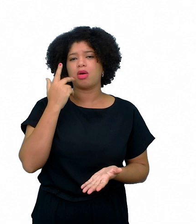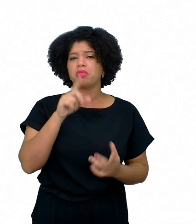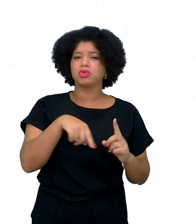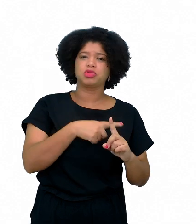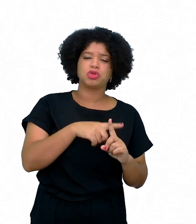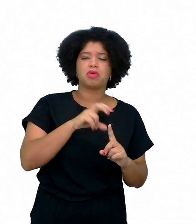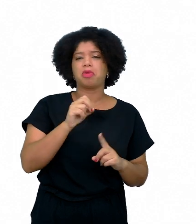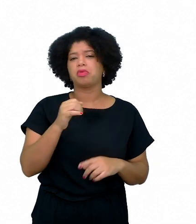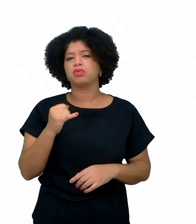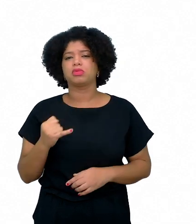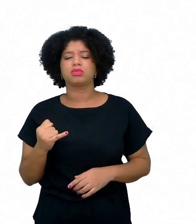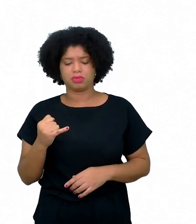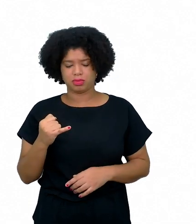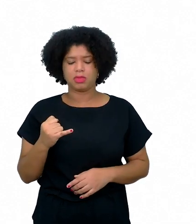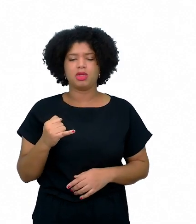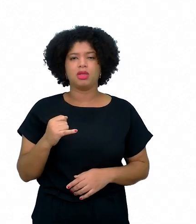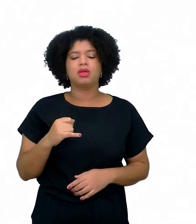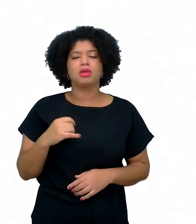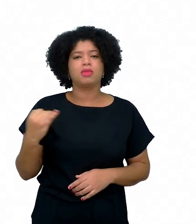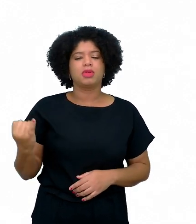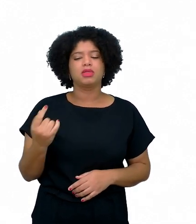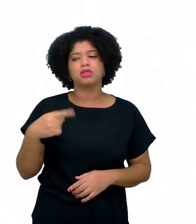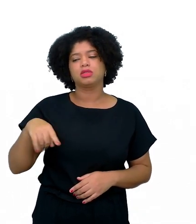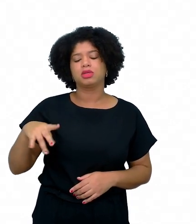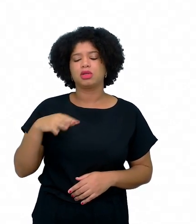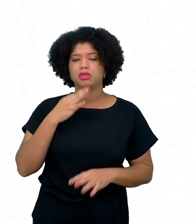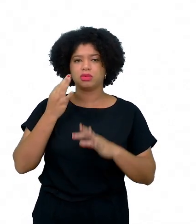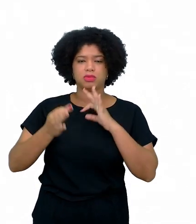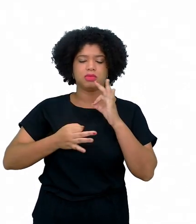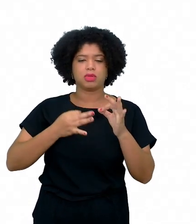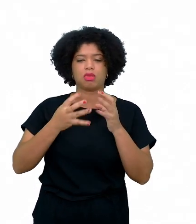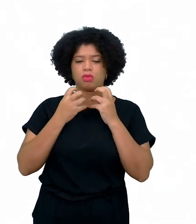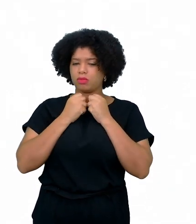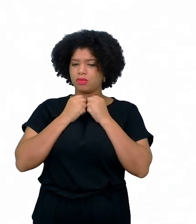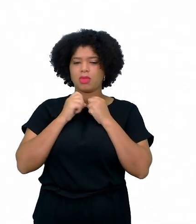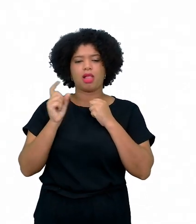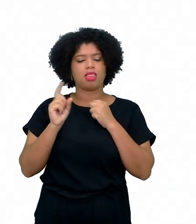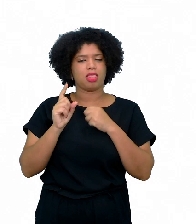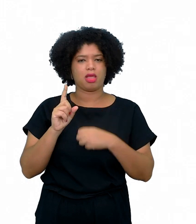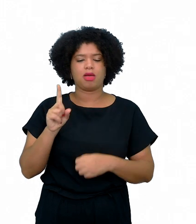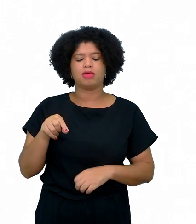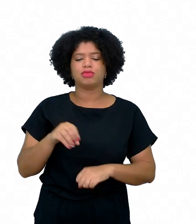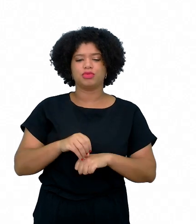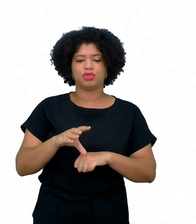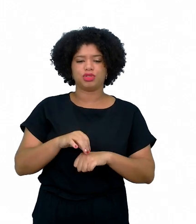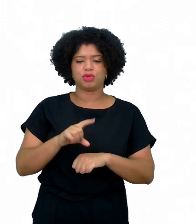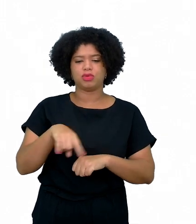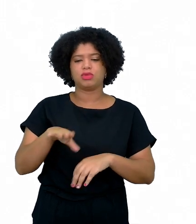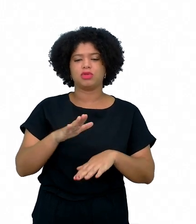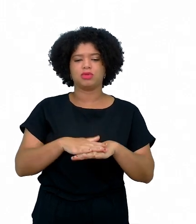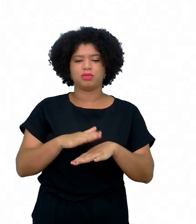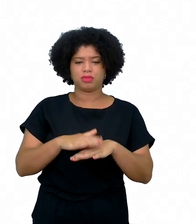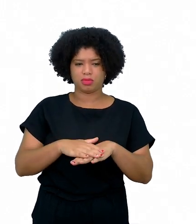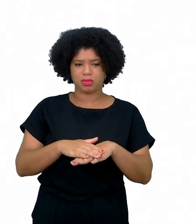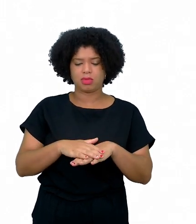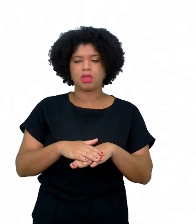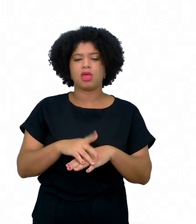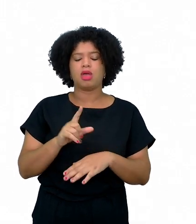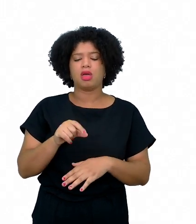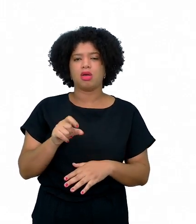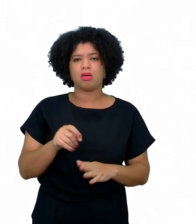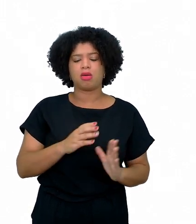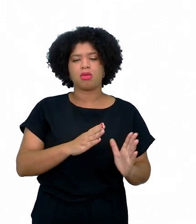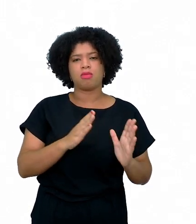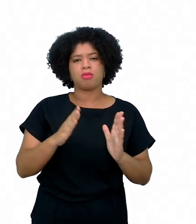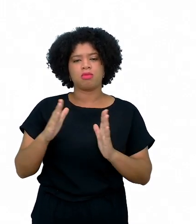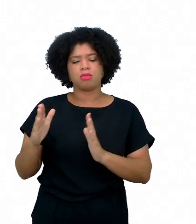argumentar, tá? Então, a gente sugere que vocês trabalhem a sequência dentro